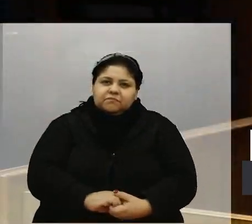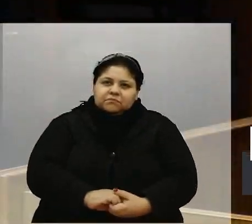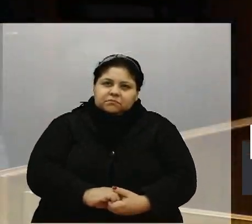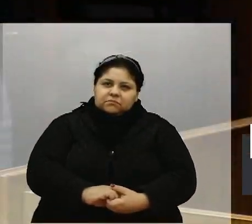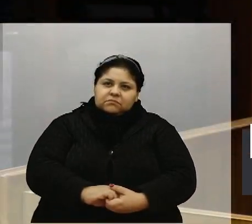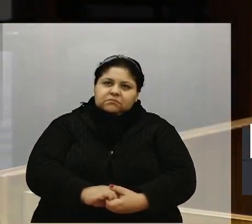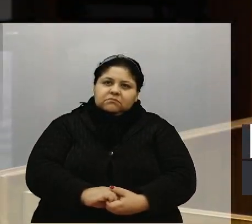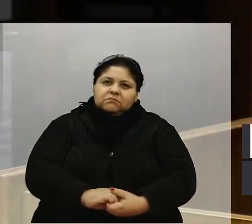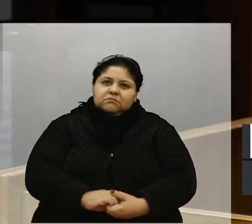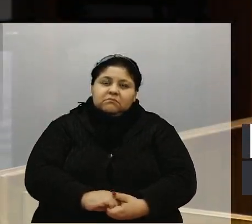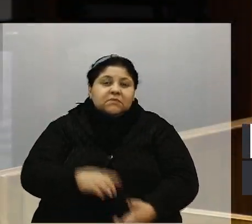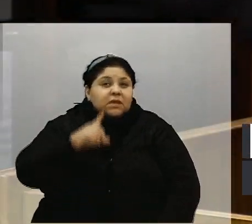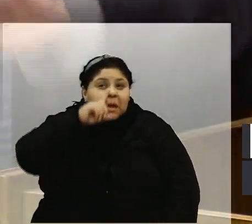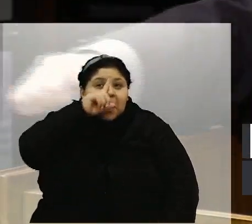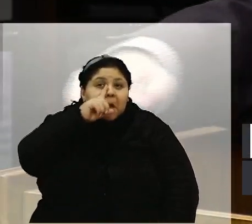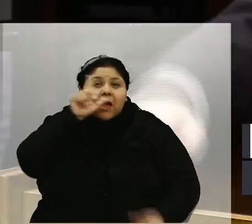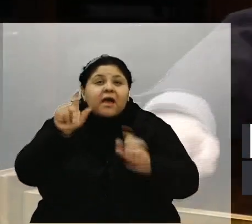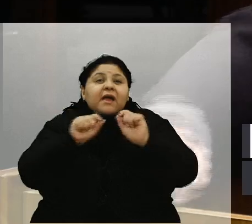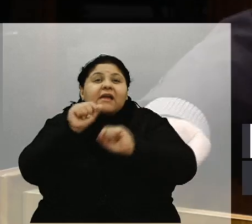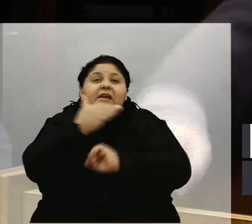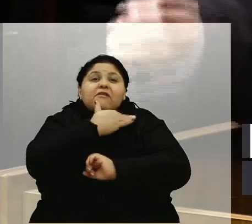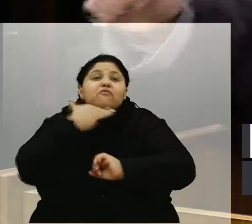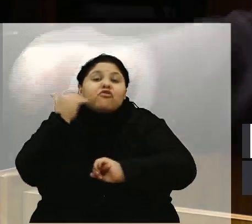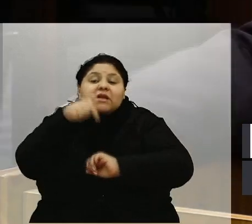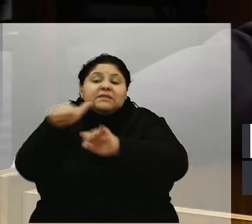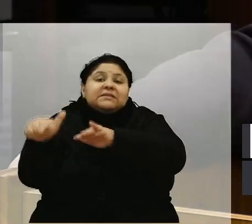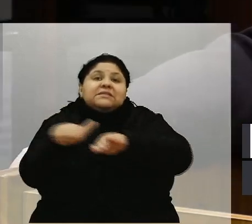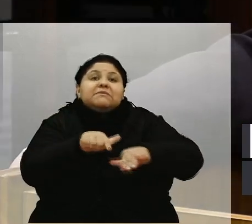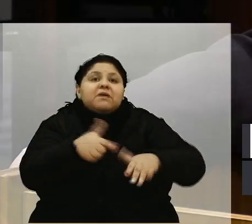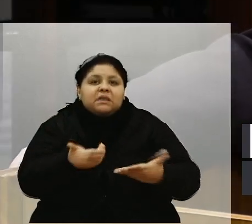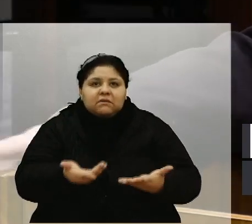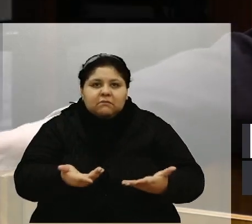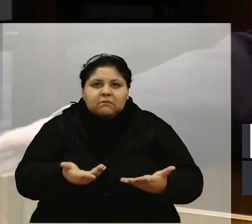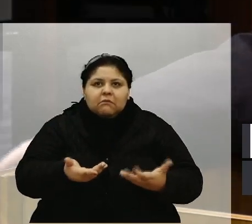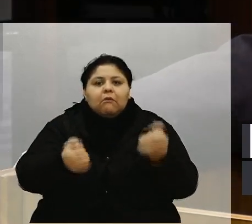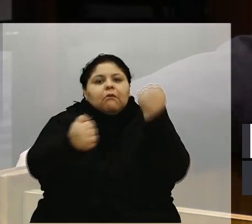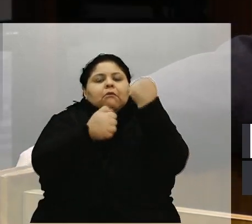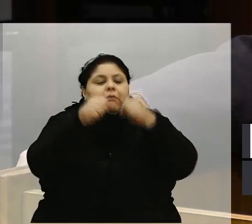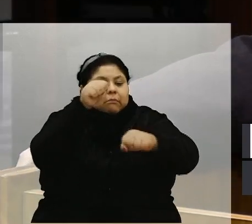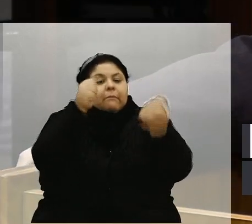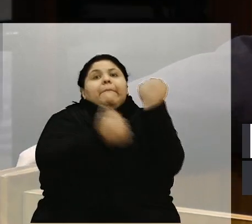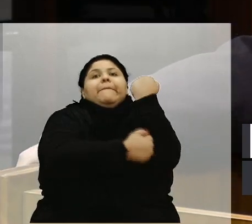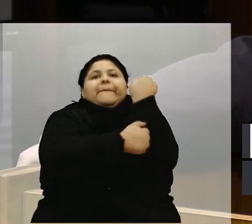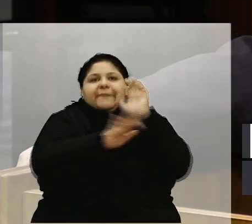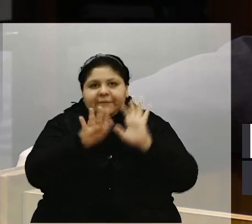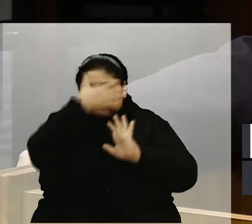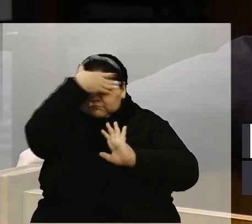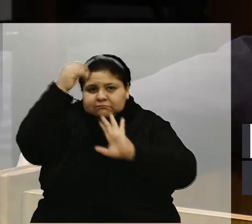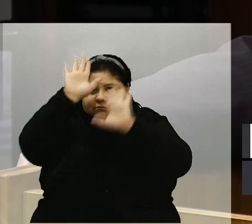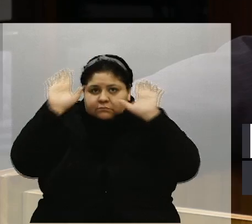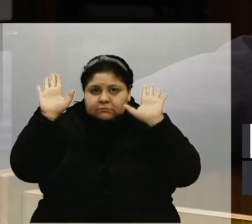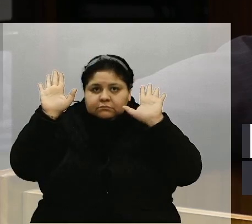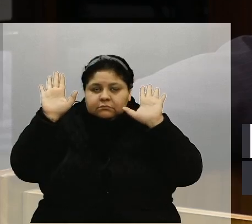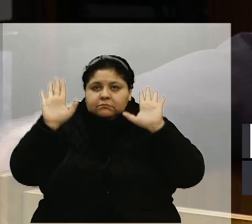Mas muito perigoso. Quem é que vai morrer essa semana batendo na madeira aqui? O que mais que vai acontecer?